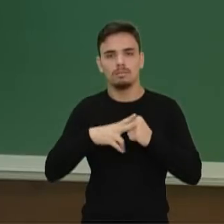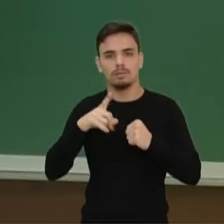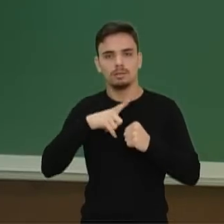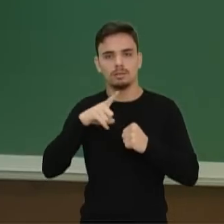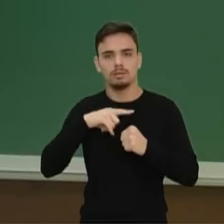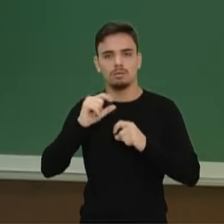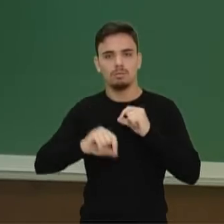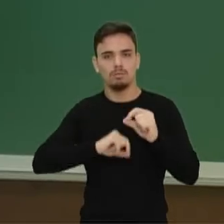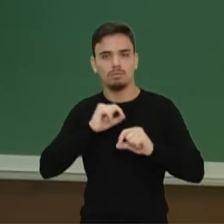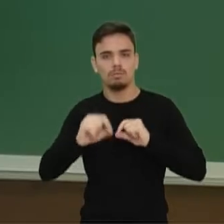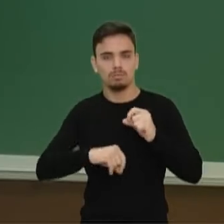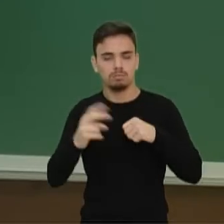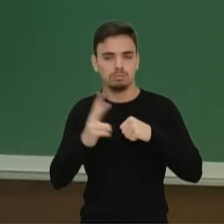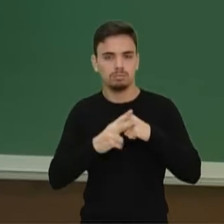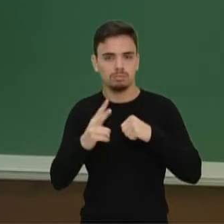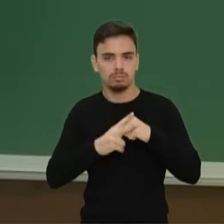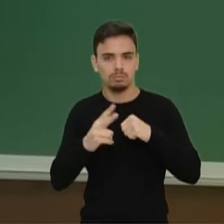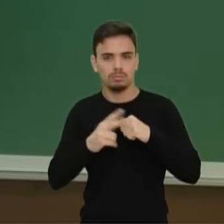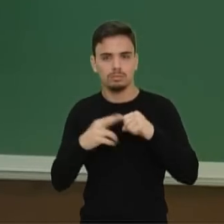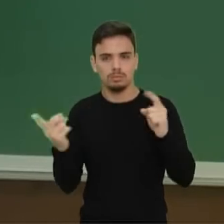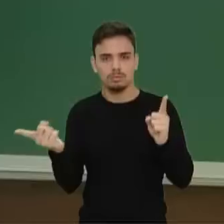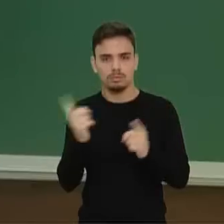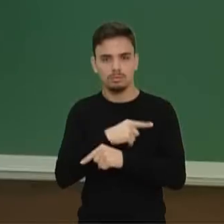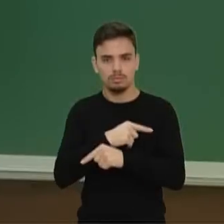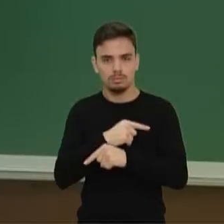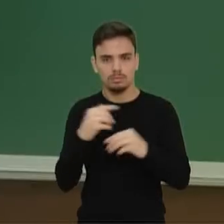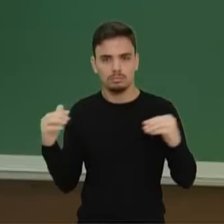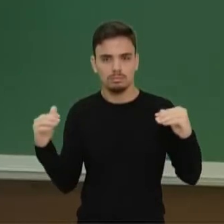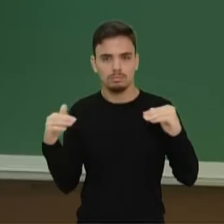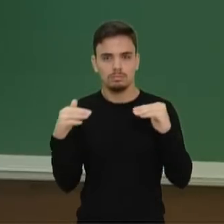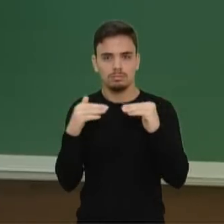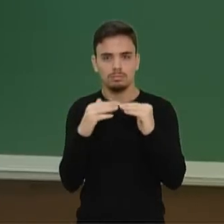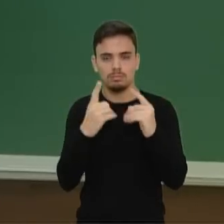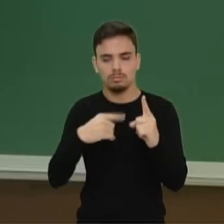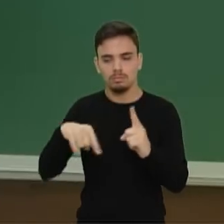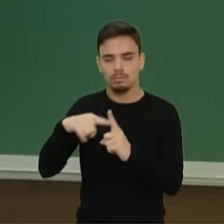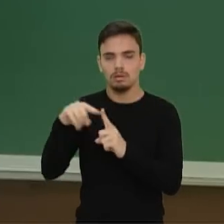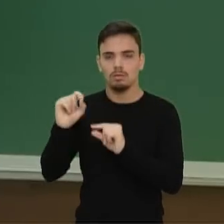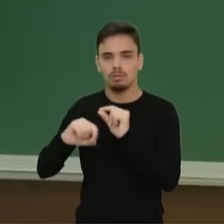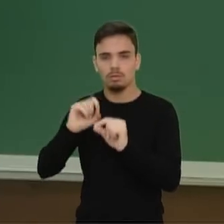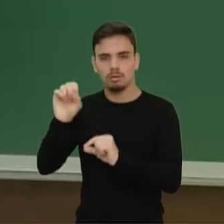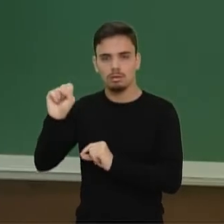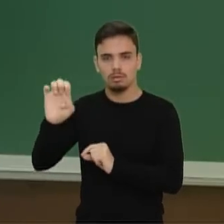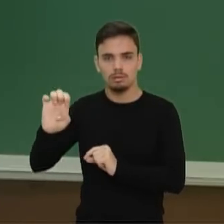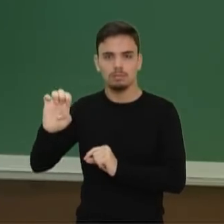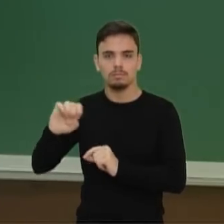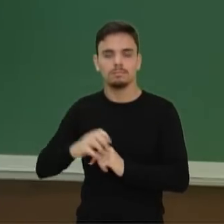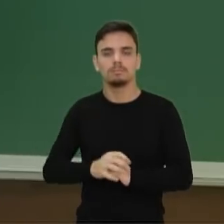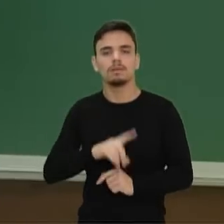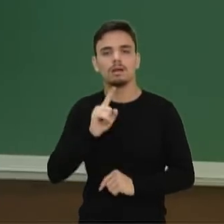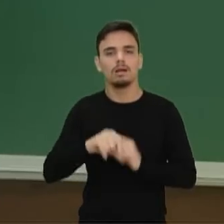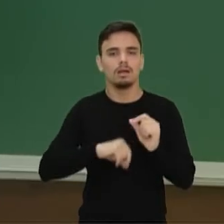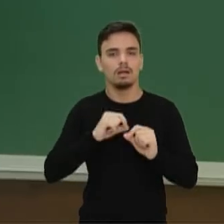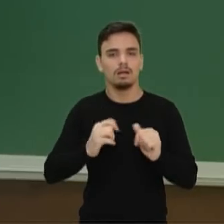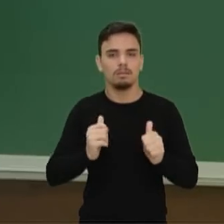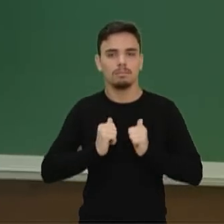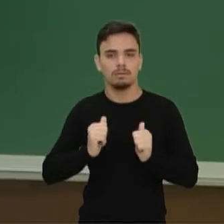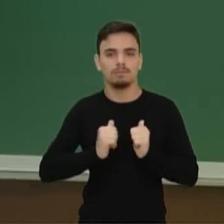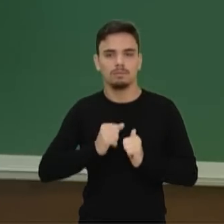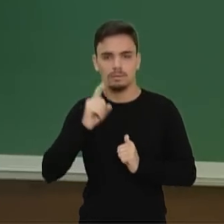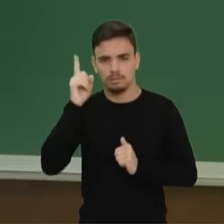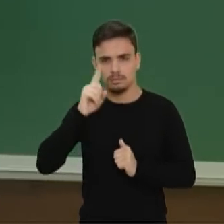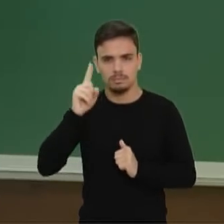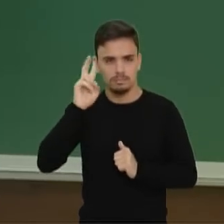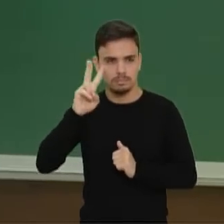que ser verbo transitivo direto mais a partícula SE, que é a passivadora, não é